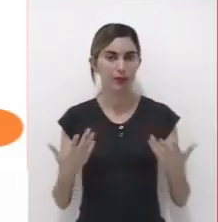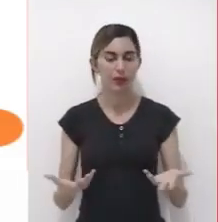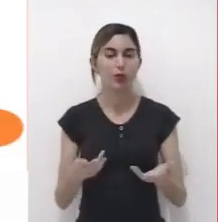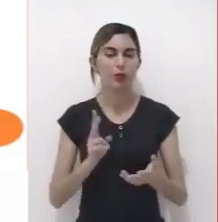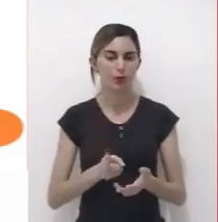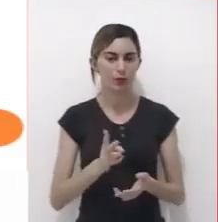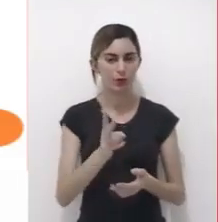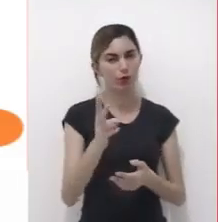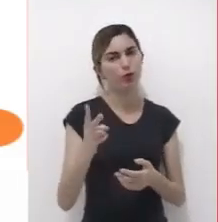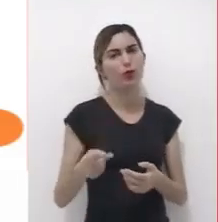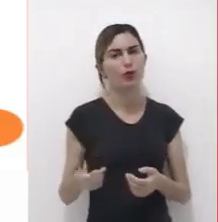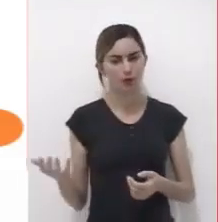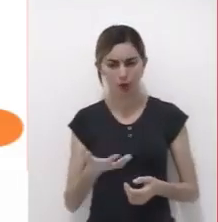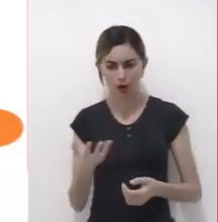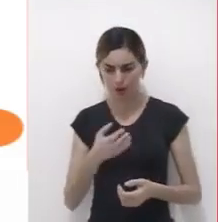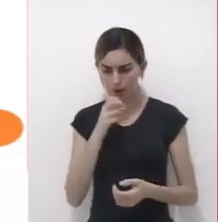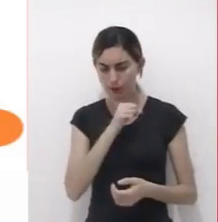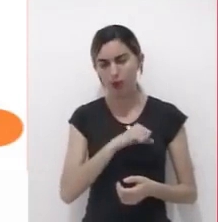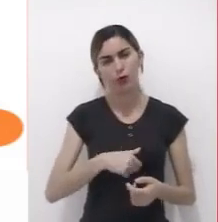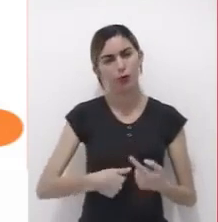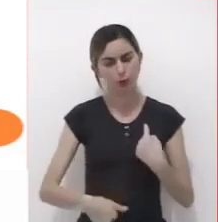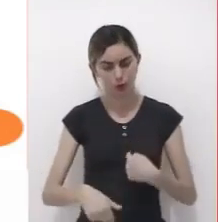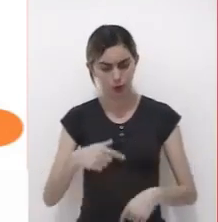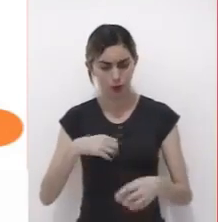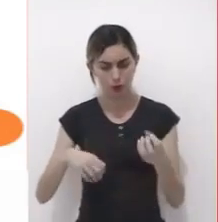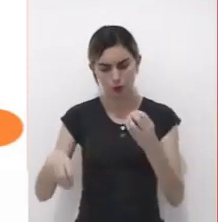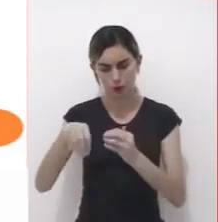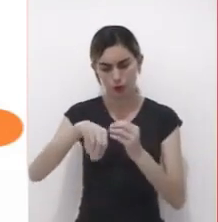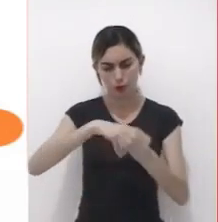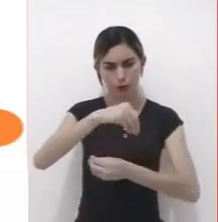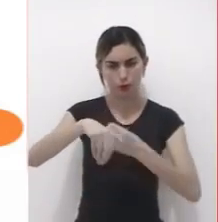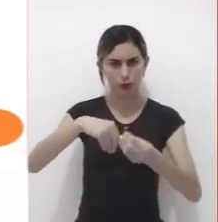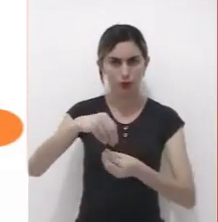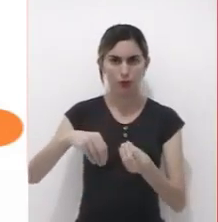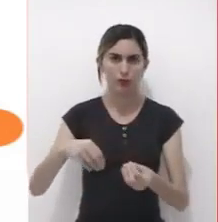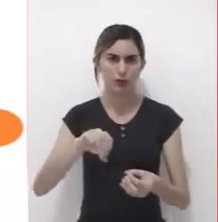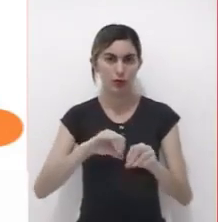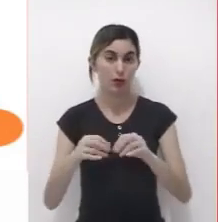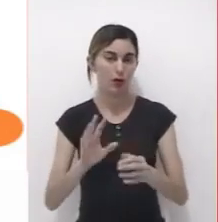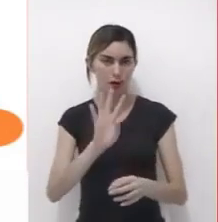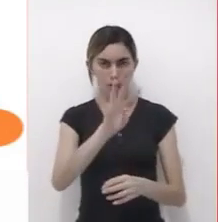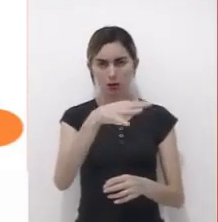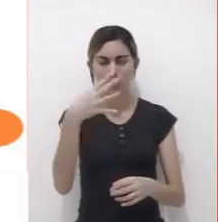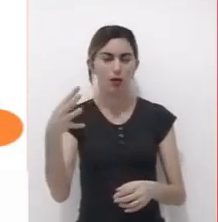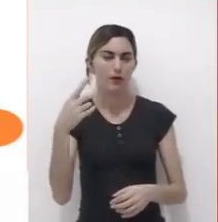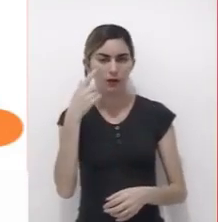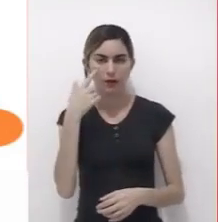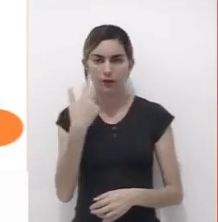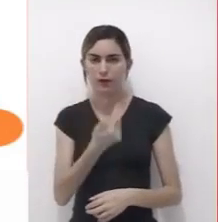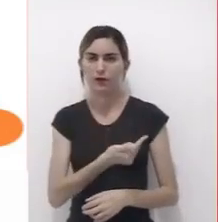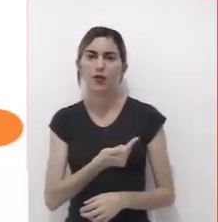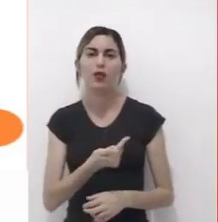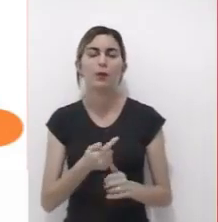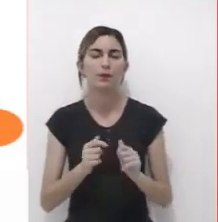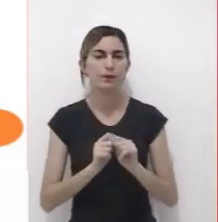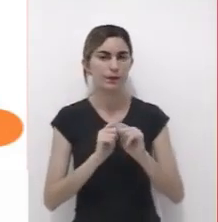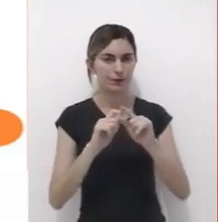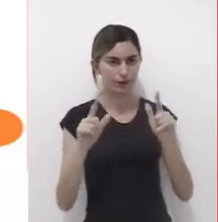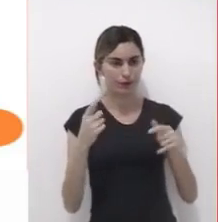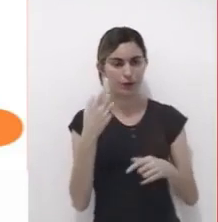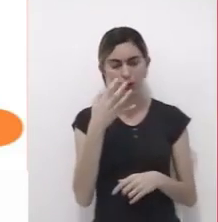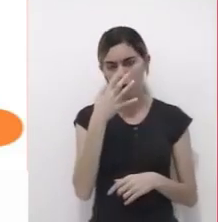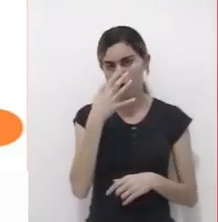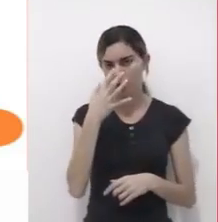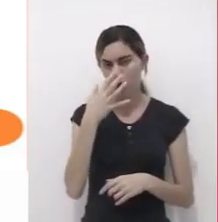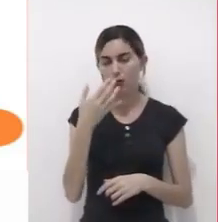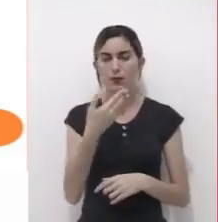em relação à questão das velocidades, né, das reações químicas. Em termos gráficos, né, como essa imagem